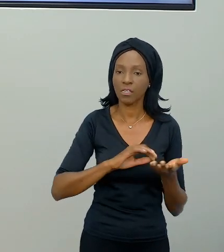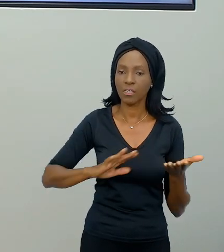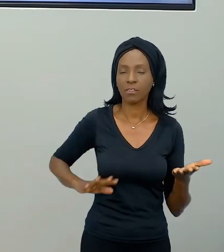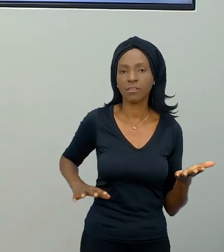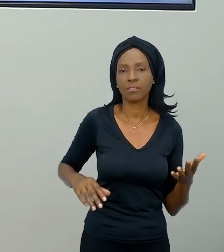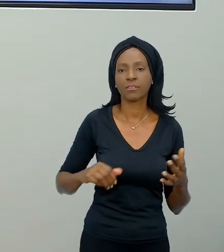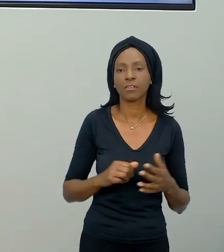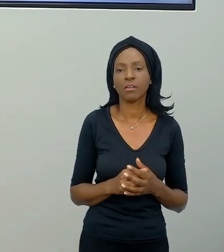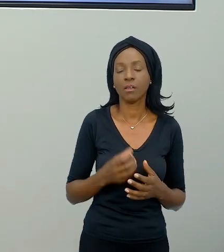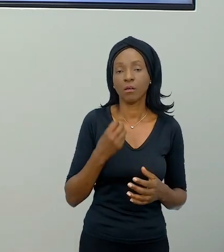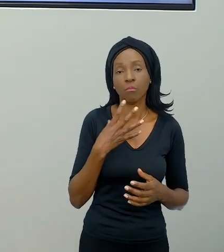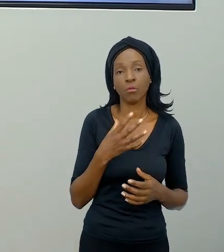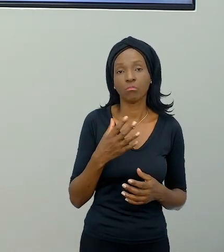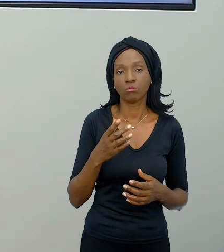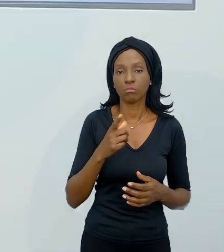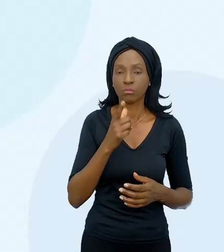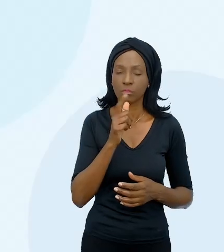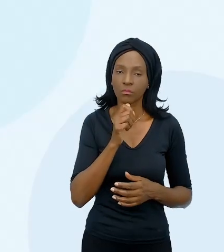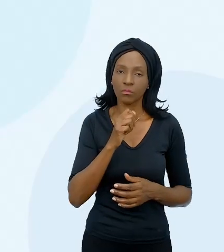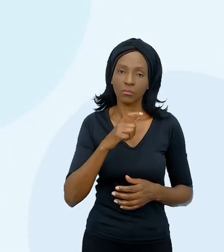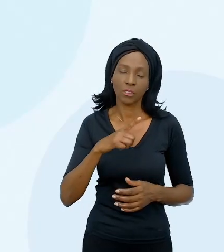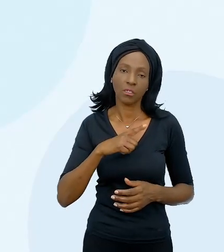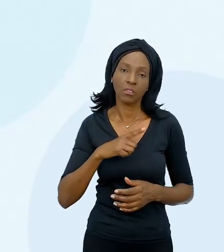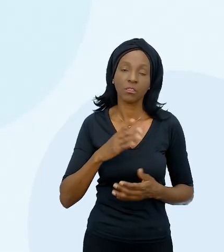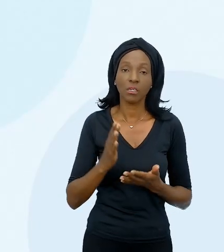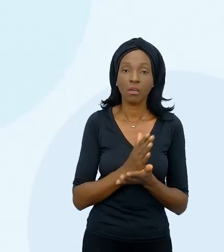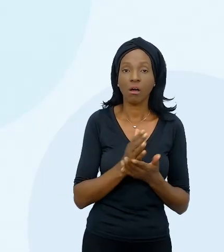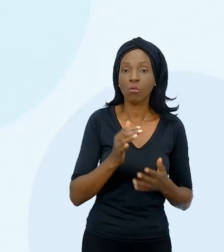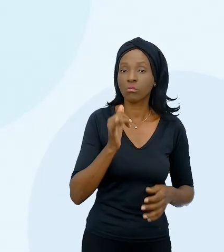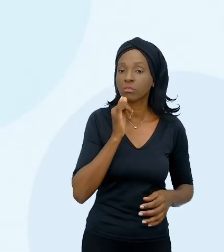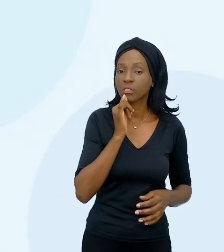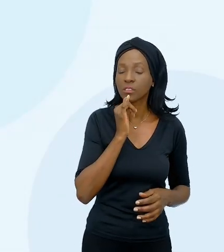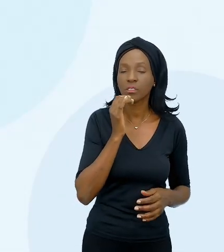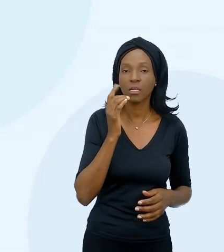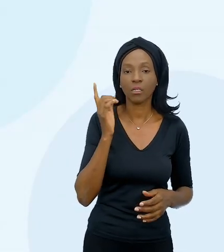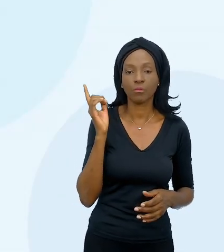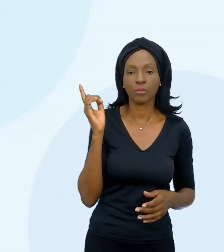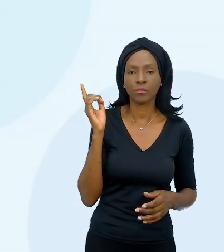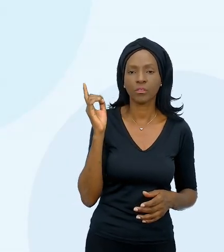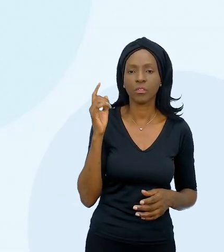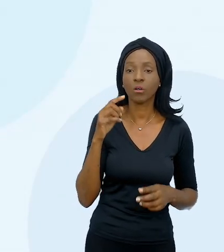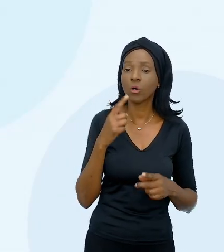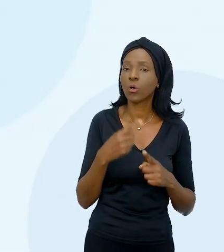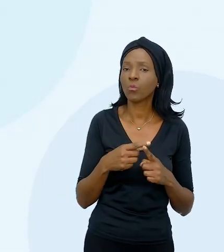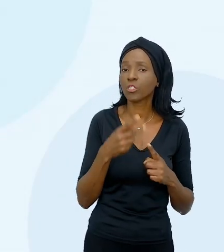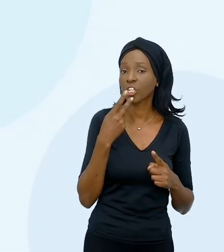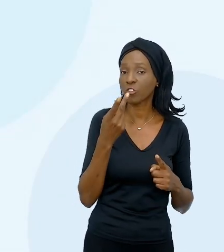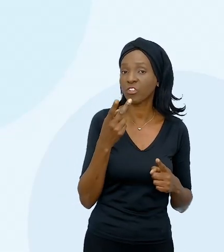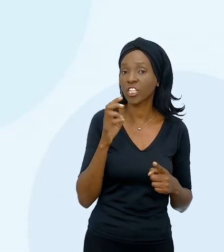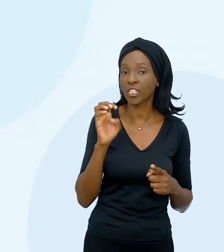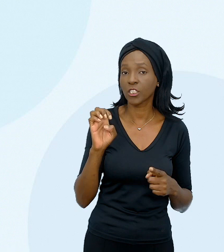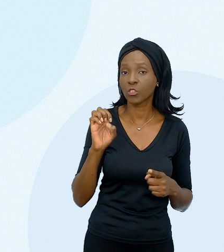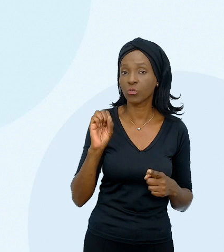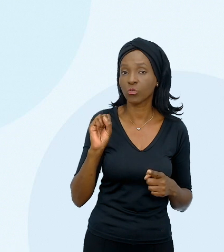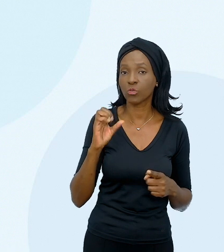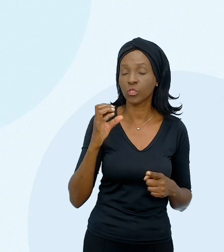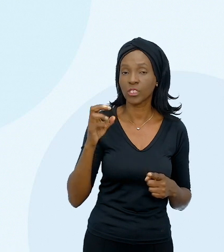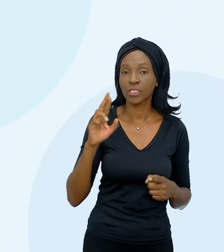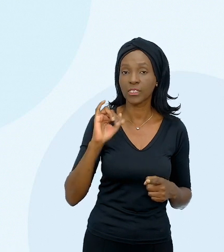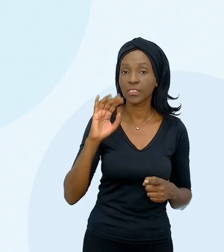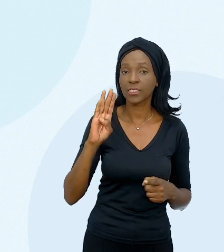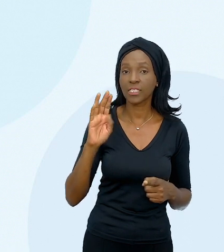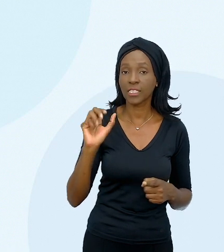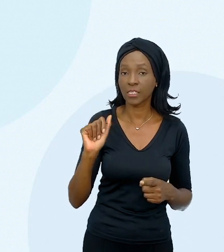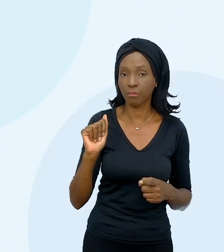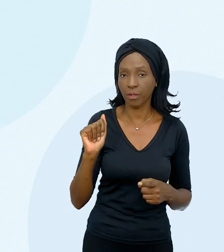nós temos aqui alguns exemplos, então, por que eu falei do escriba ficar fixo, né? Então, o anfitrião, ok, a gente já sabe